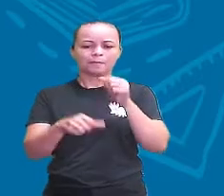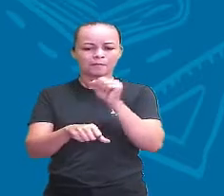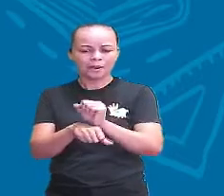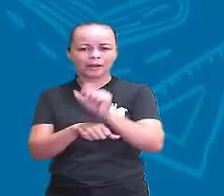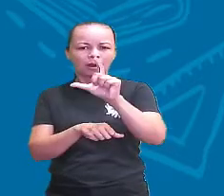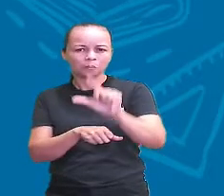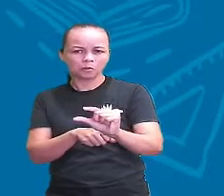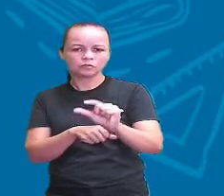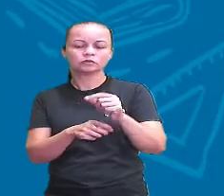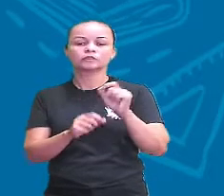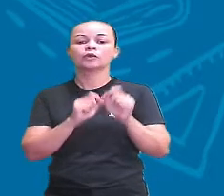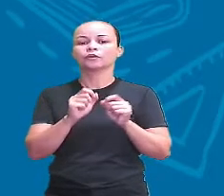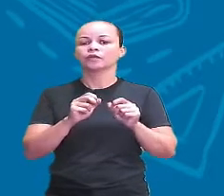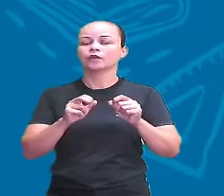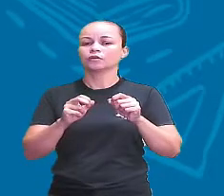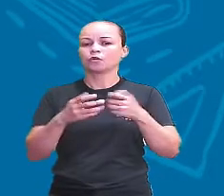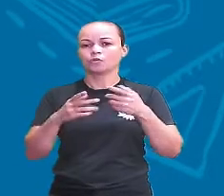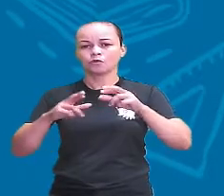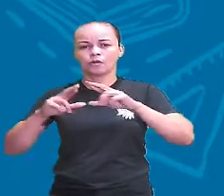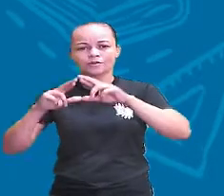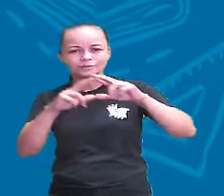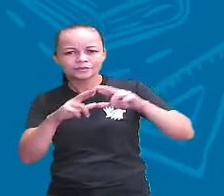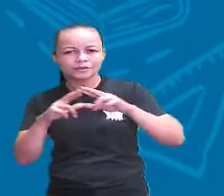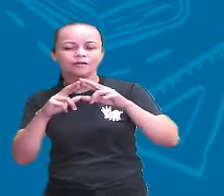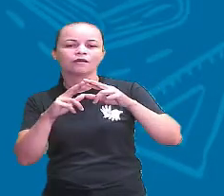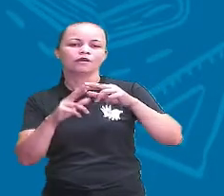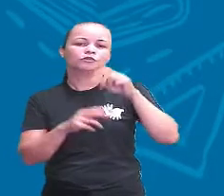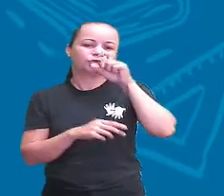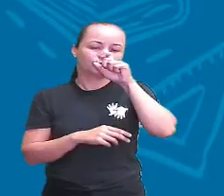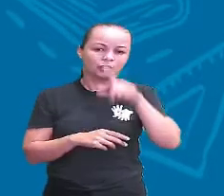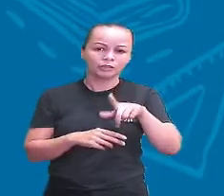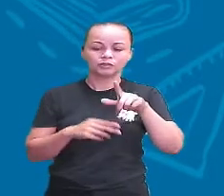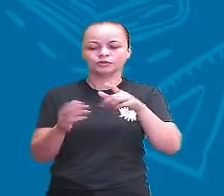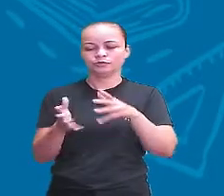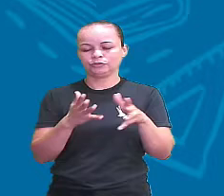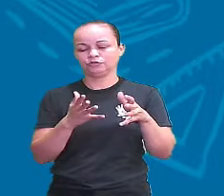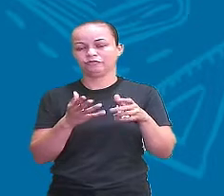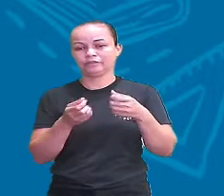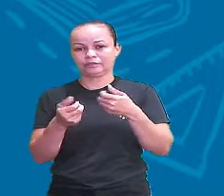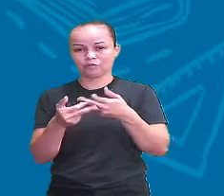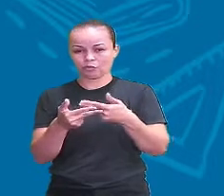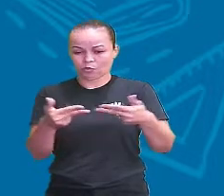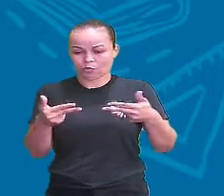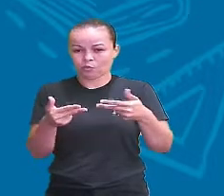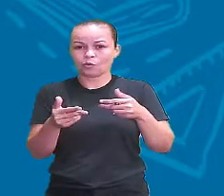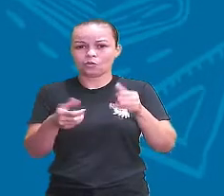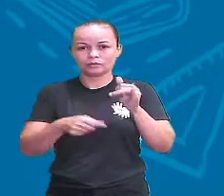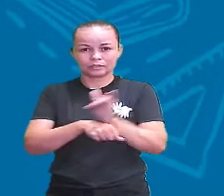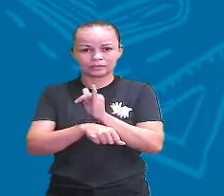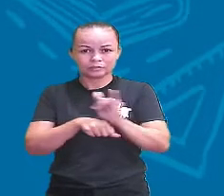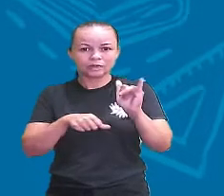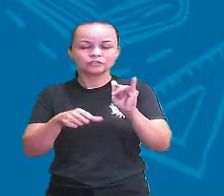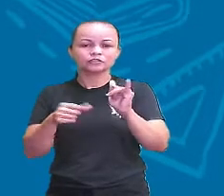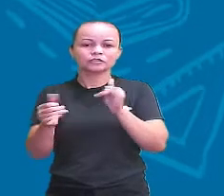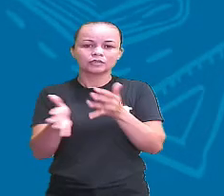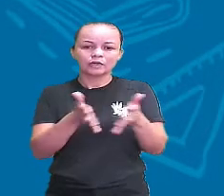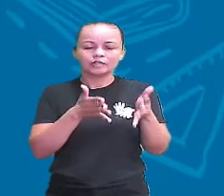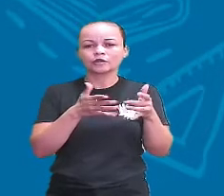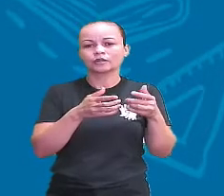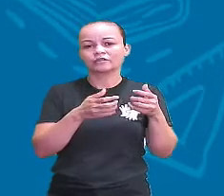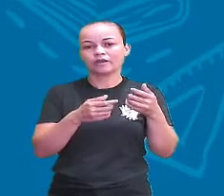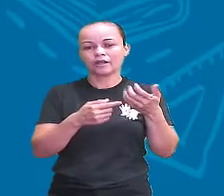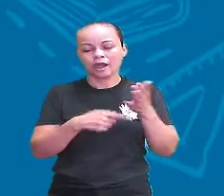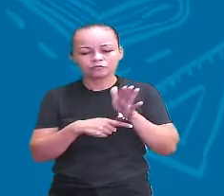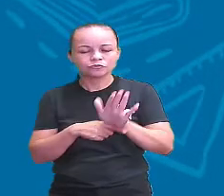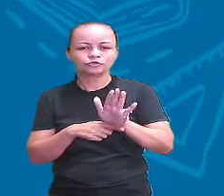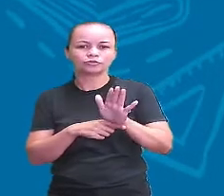Com reciclando o lixo, fazendo outros métodos que vão ajudar o meio ambiente, que vão ajudar a